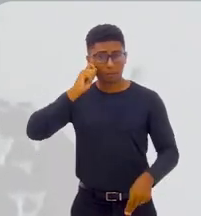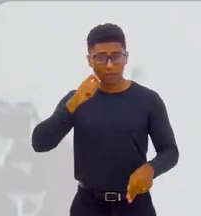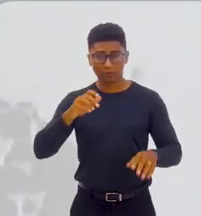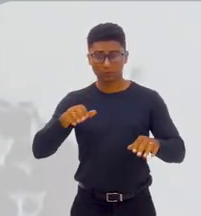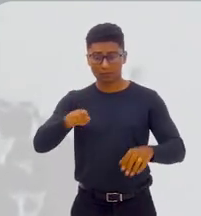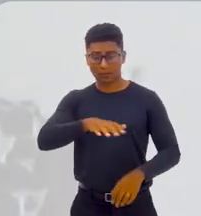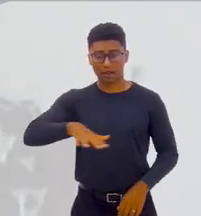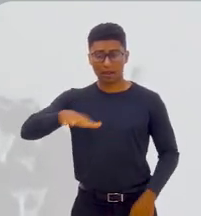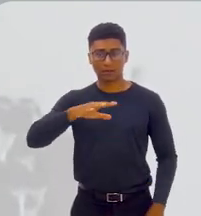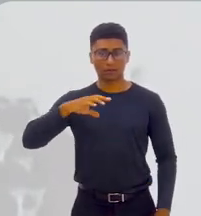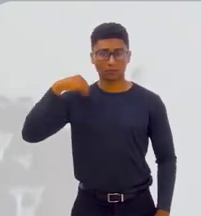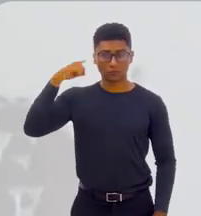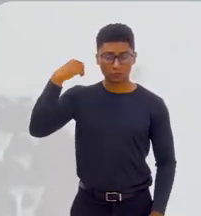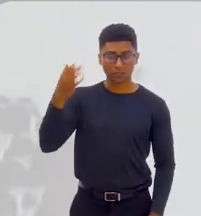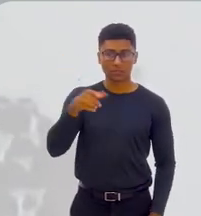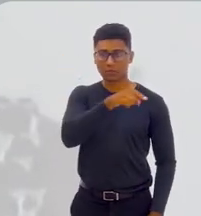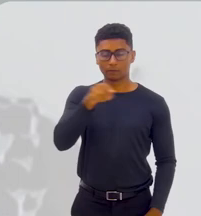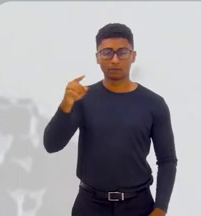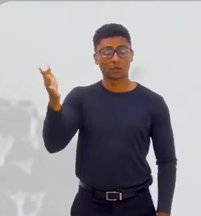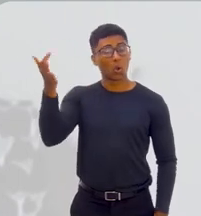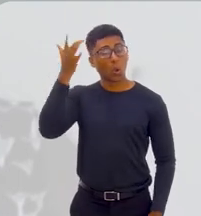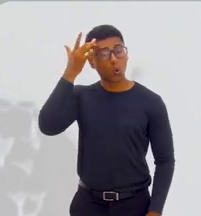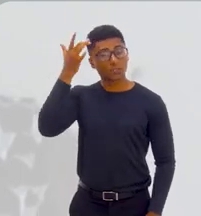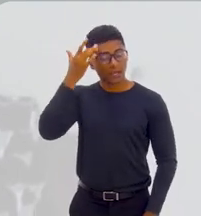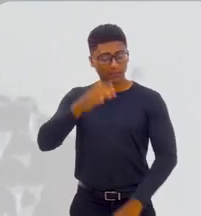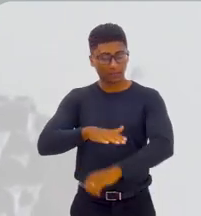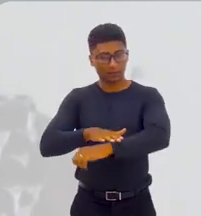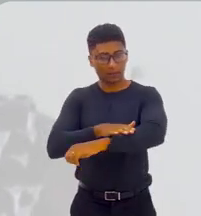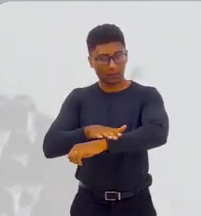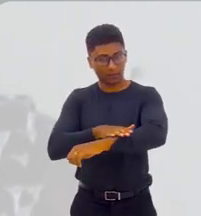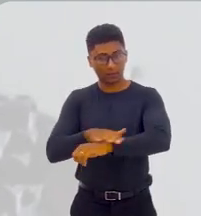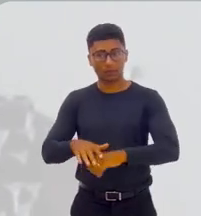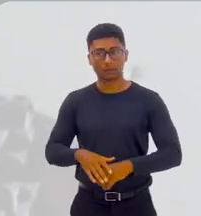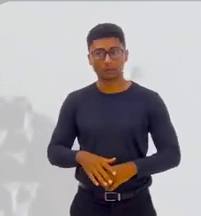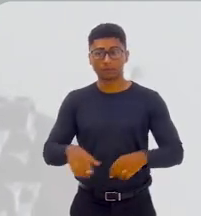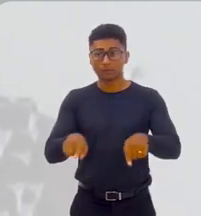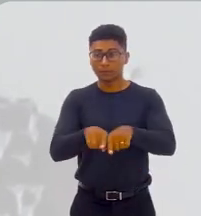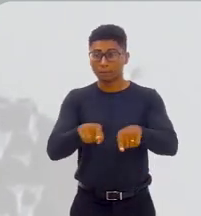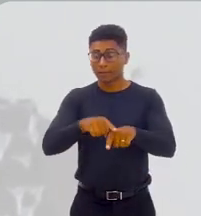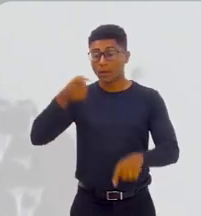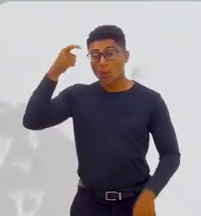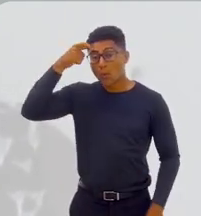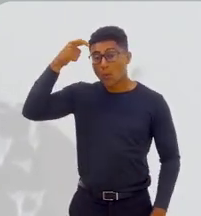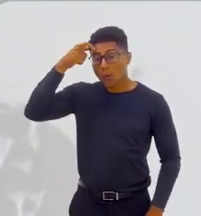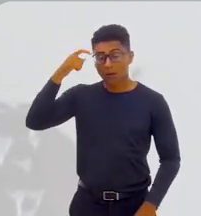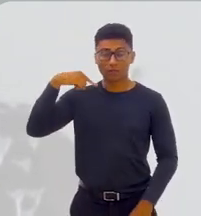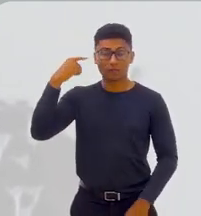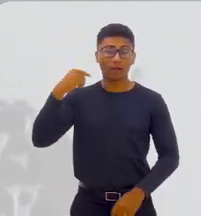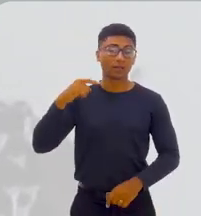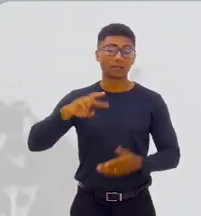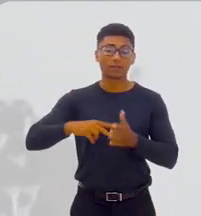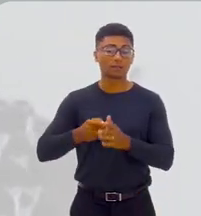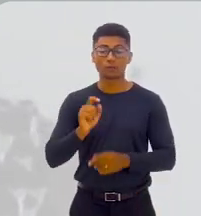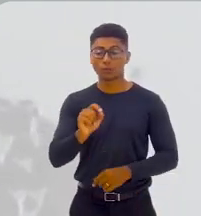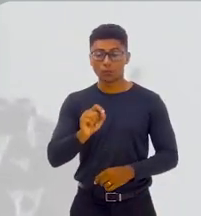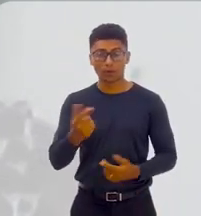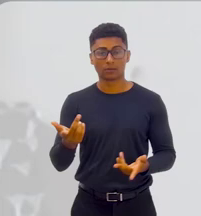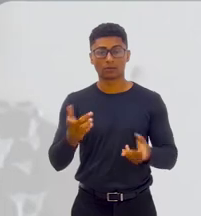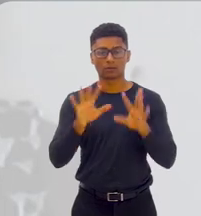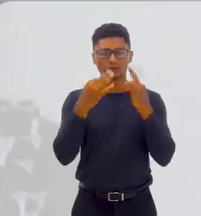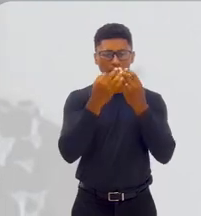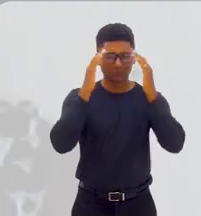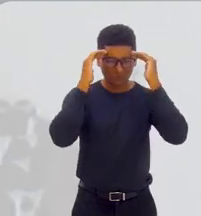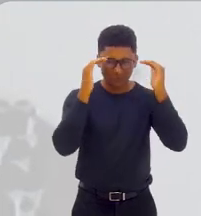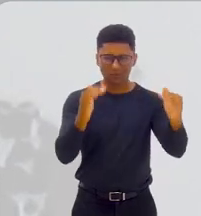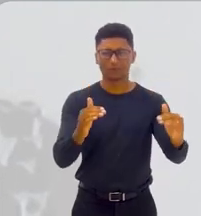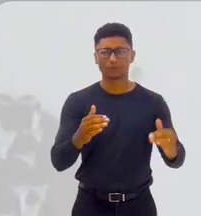da área jurídica, dando a eles consciência racial, dando a eles consciência do que significa ser advogado, trazer respeito às nossas